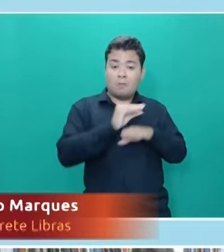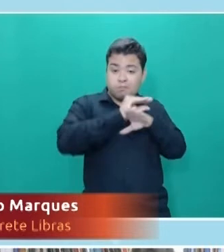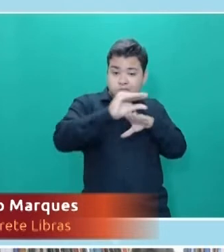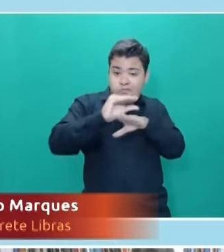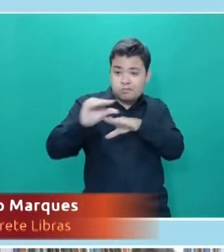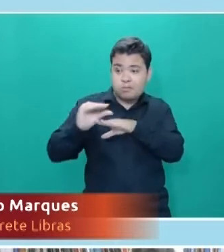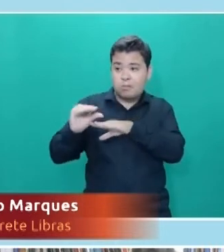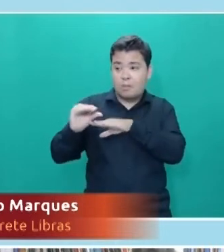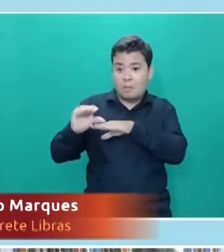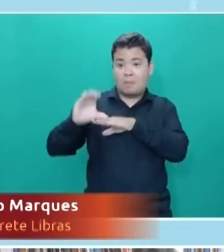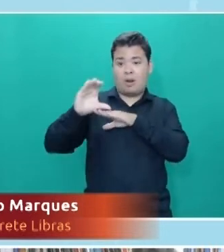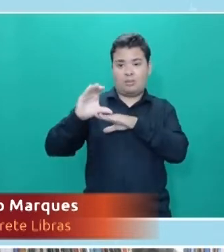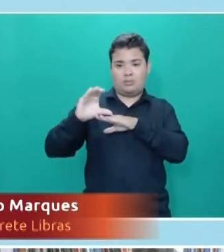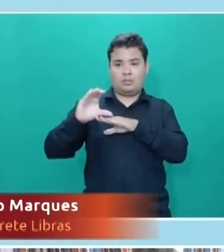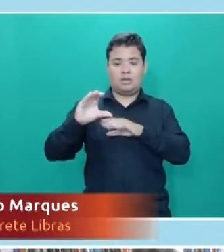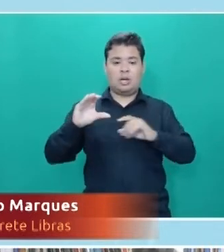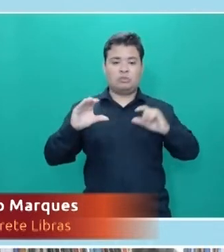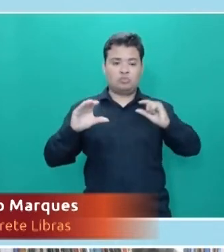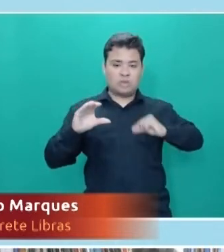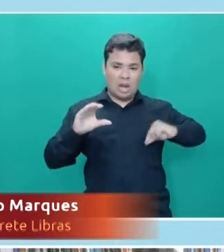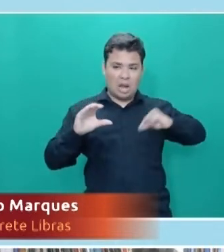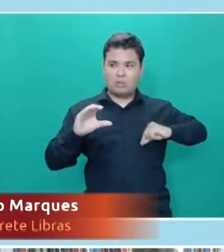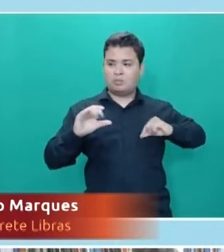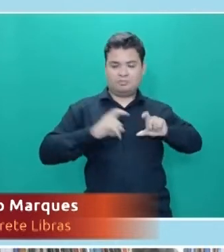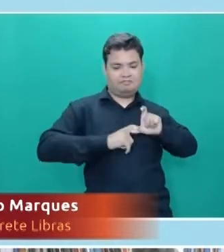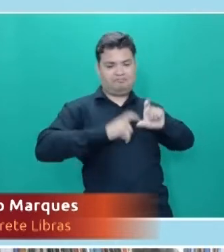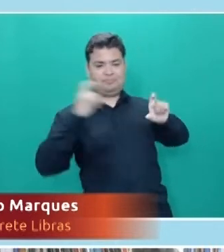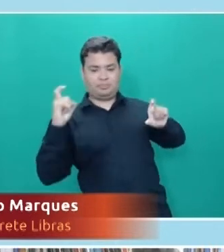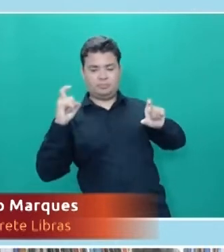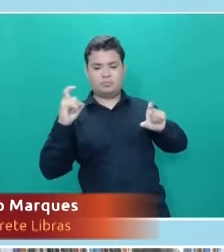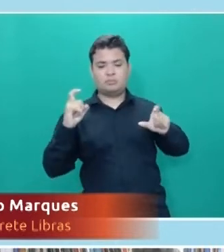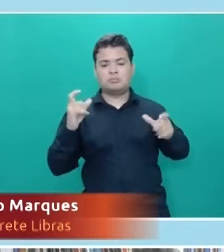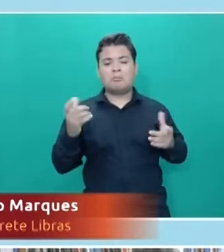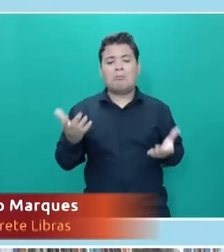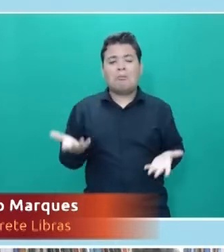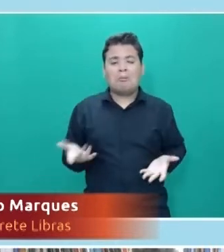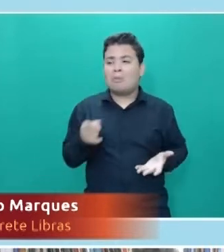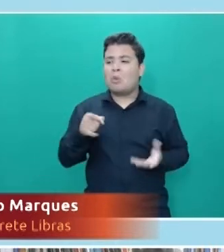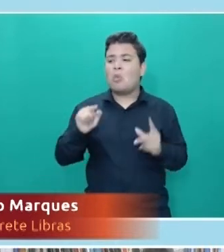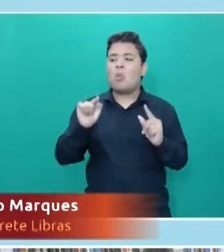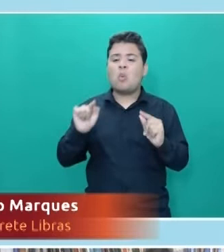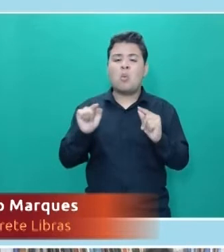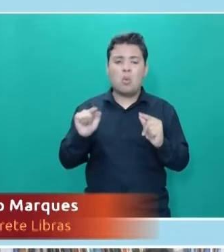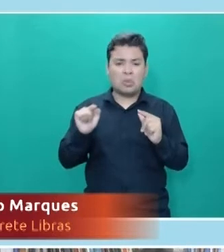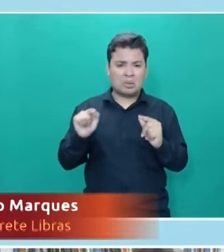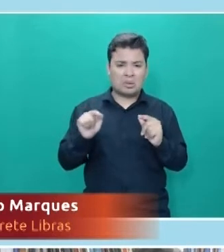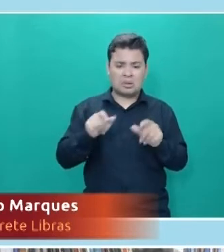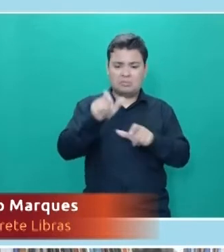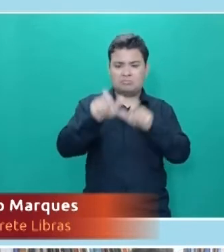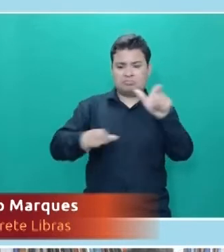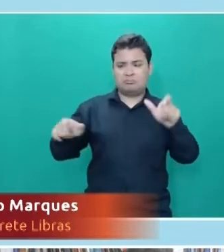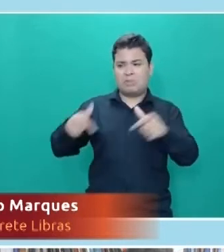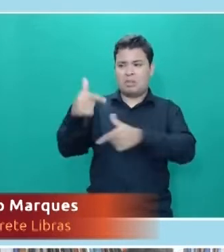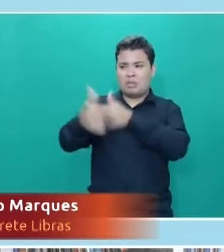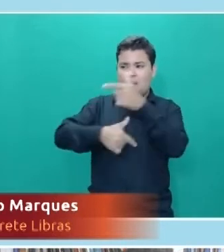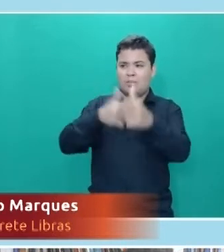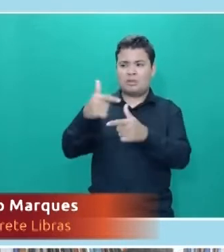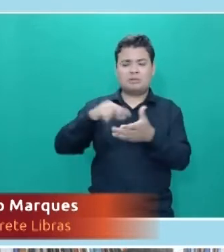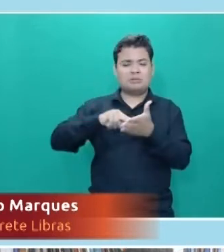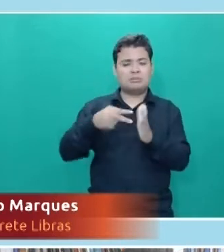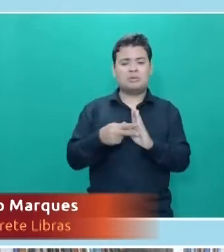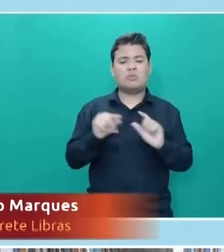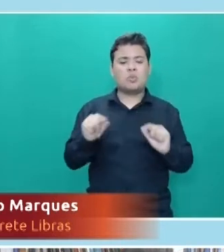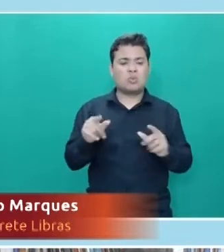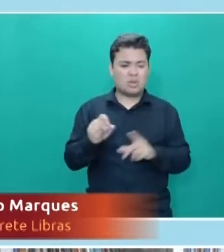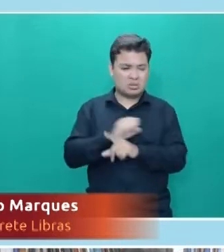Previdência do salário mínimo. O que isso representaria, né, para os nossos trabalhadores? O que isso geraria na nossa sociedade